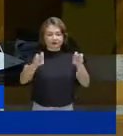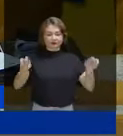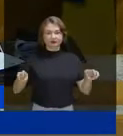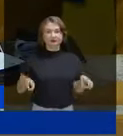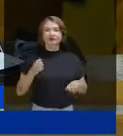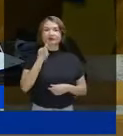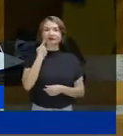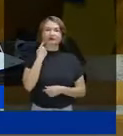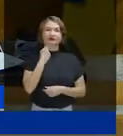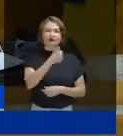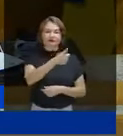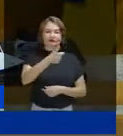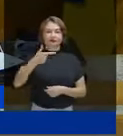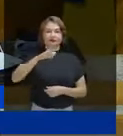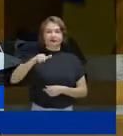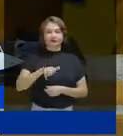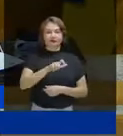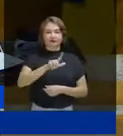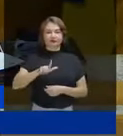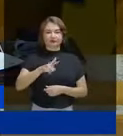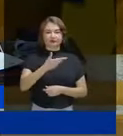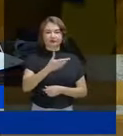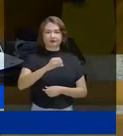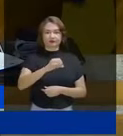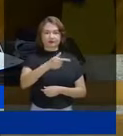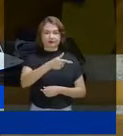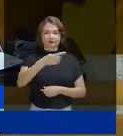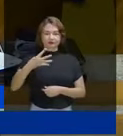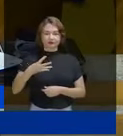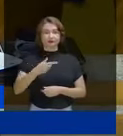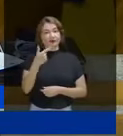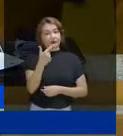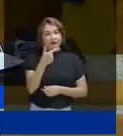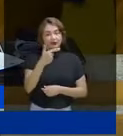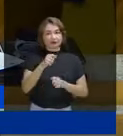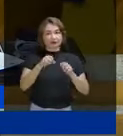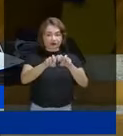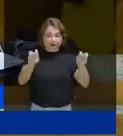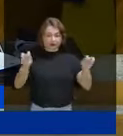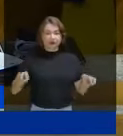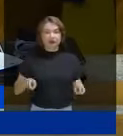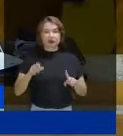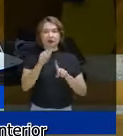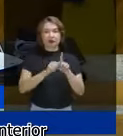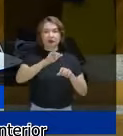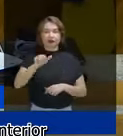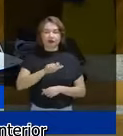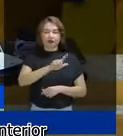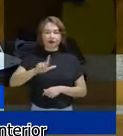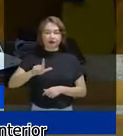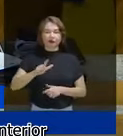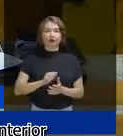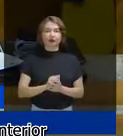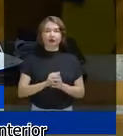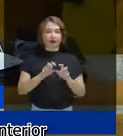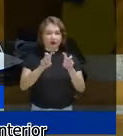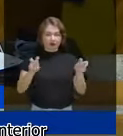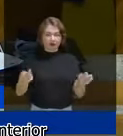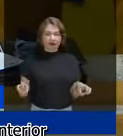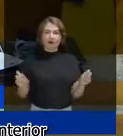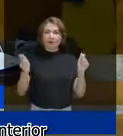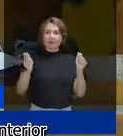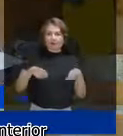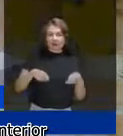de desembargador João Laje. Na tela, no canto direito segunda superior, sessão, logo mês de do julho. TRE, no canto direito inferior, janela de livros com intérprete. Submeto a ata da sessão anterior